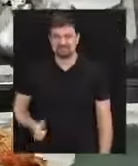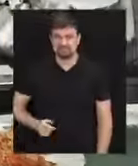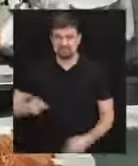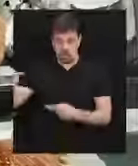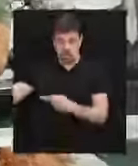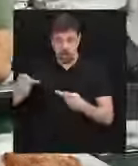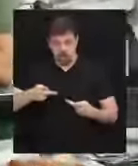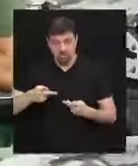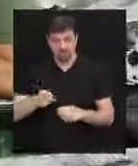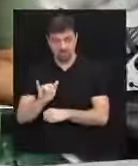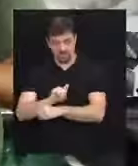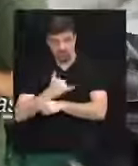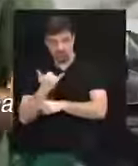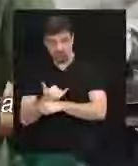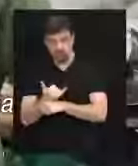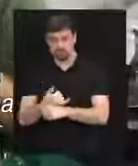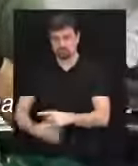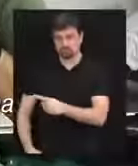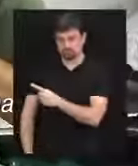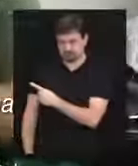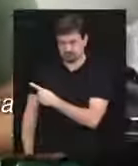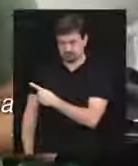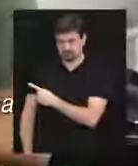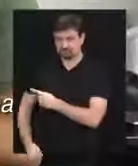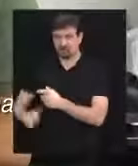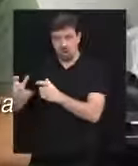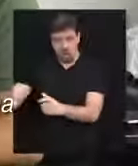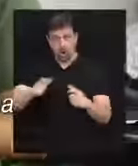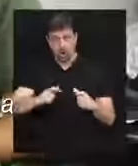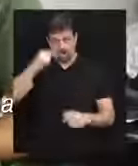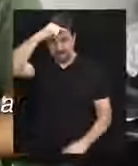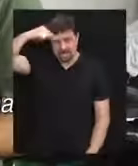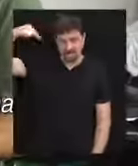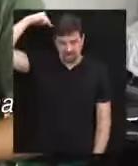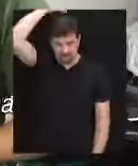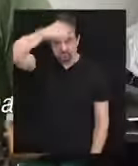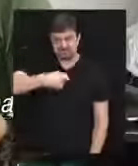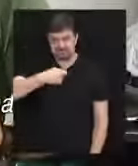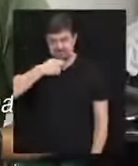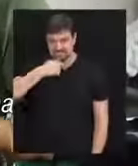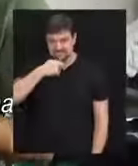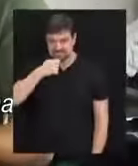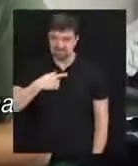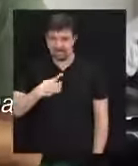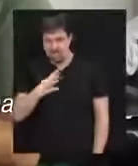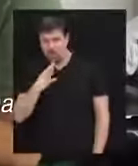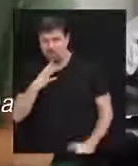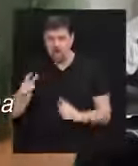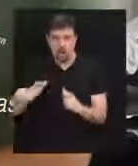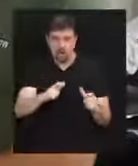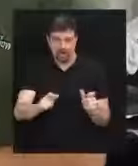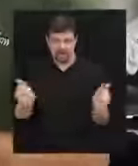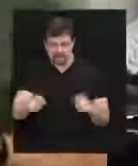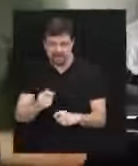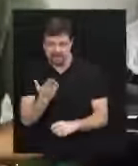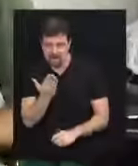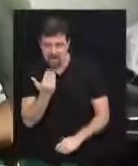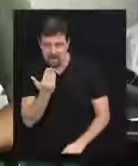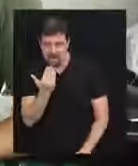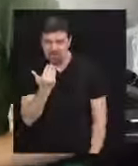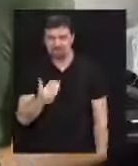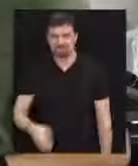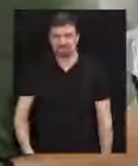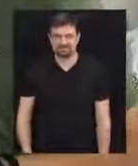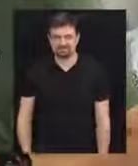convidando vocês que lá no site do YouTube você pode assistir outros lugares também que tem aqui no Jardim Santana e apreciar outros comes e bebes que tem por aqui. Agora eu vou ficar com a minha